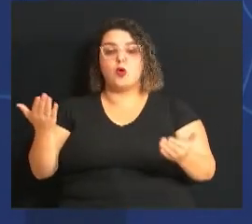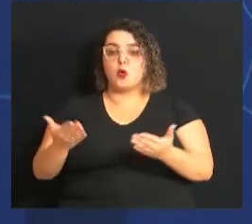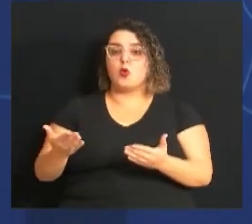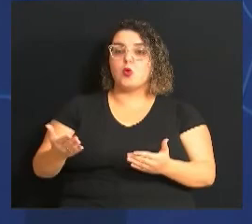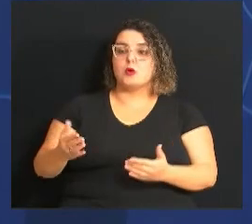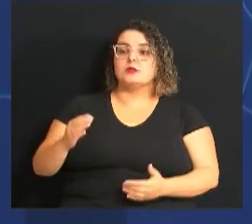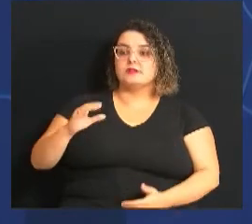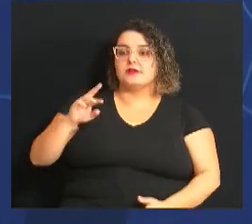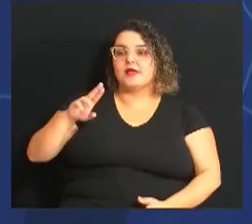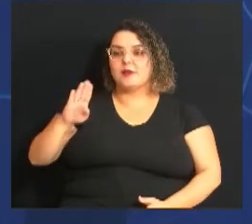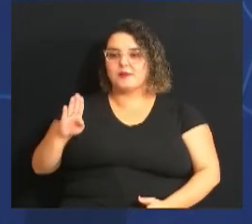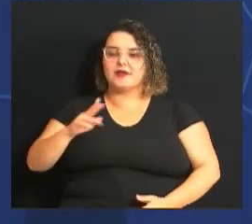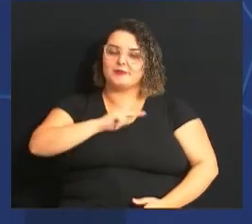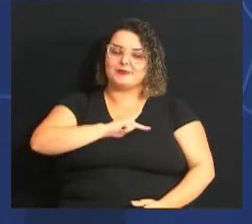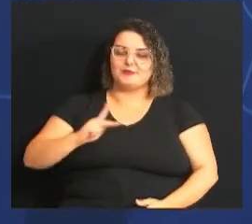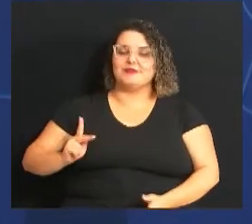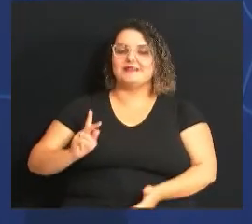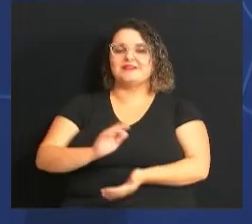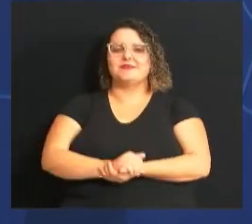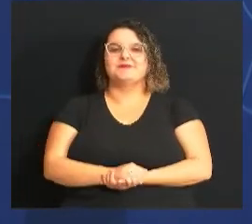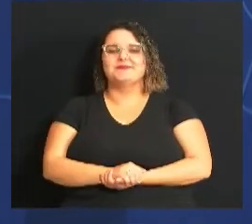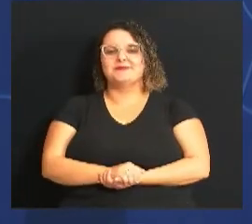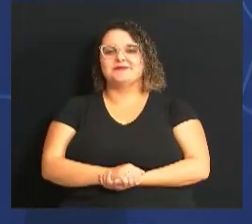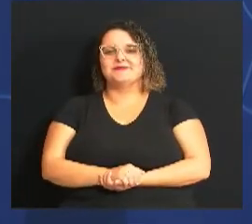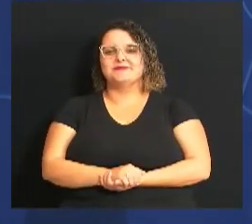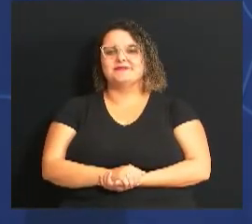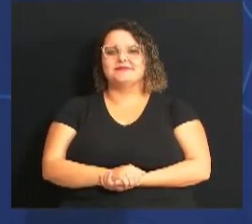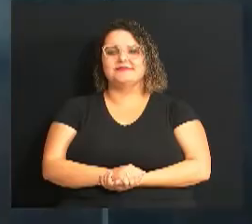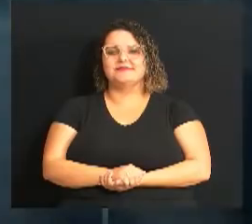CRB e Ponte Preta.